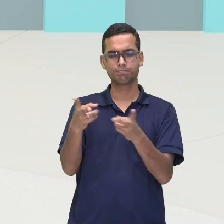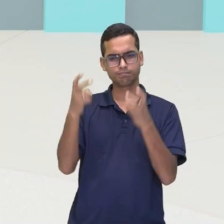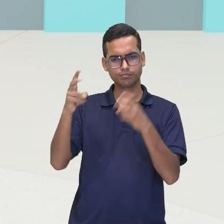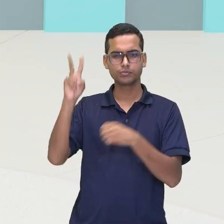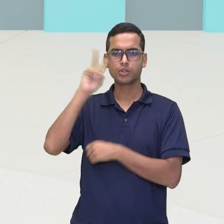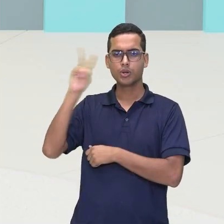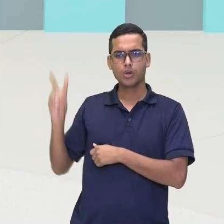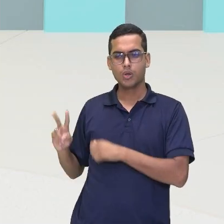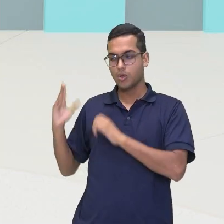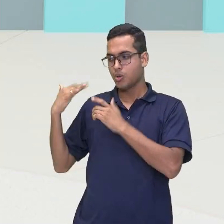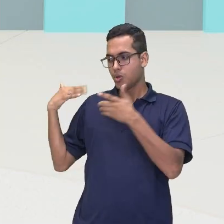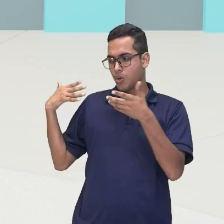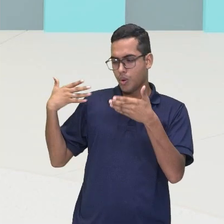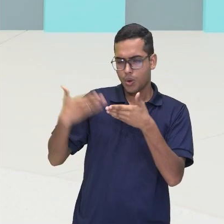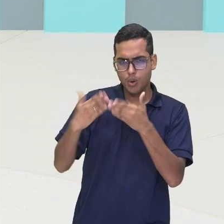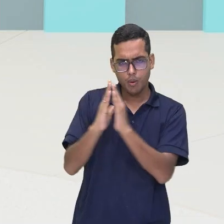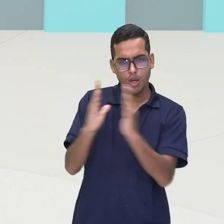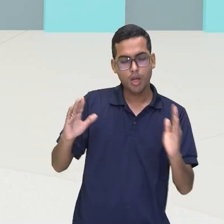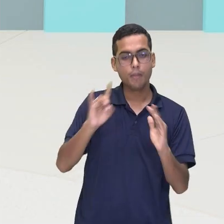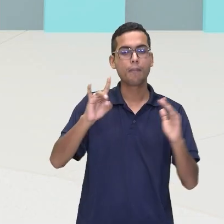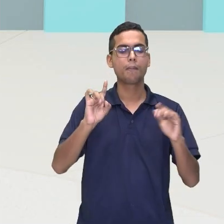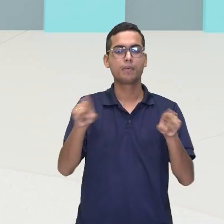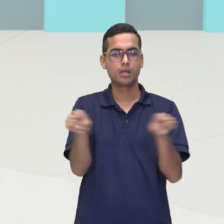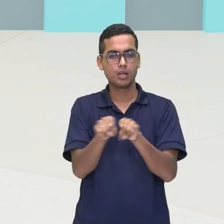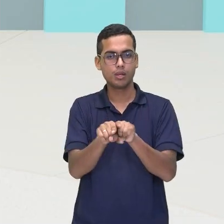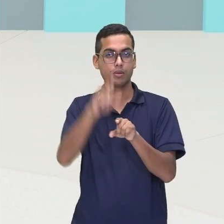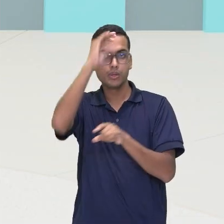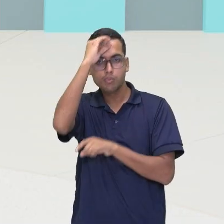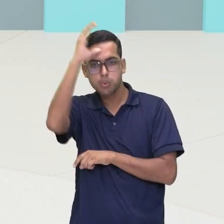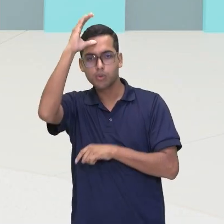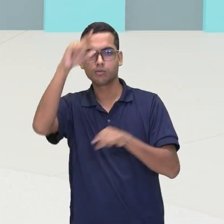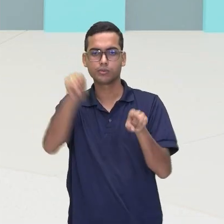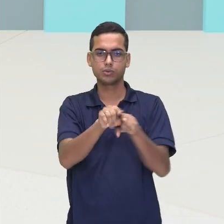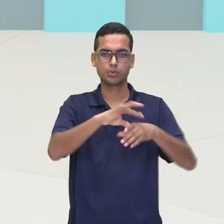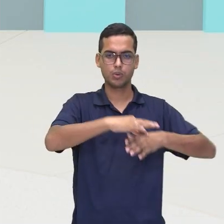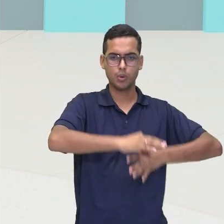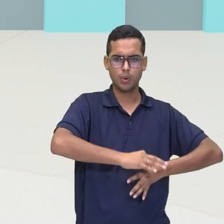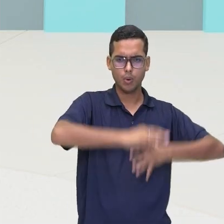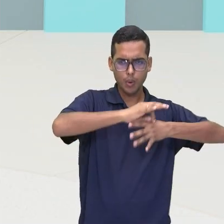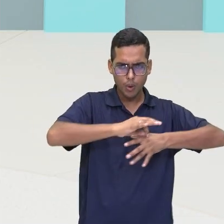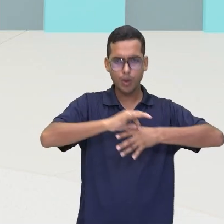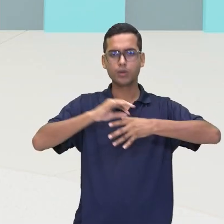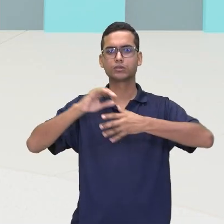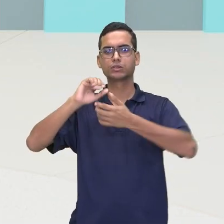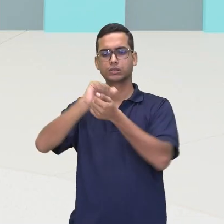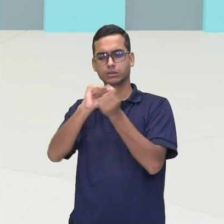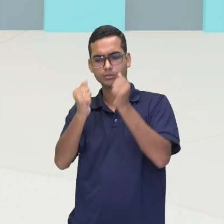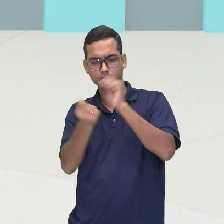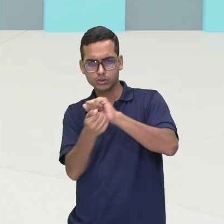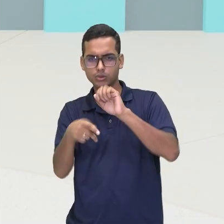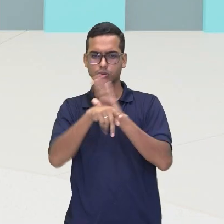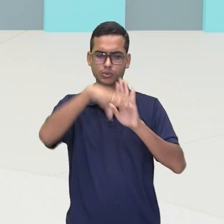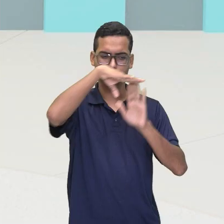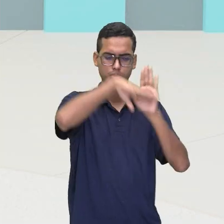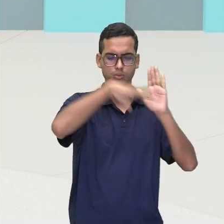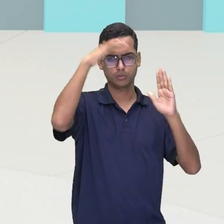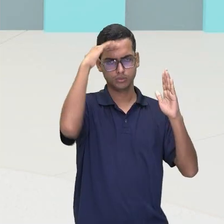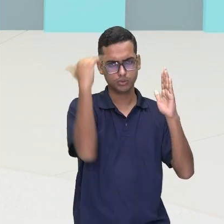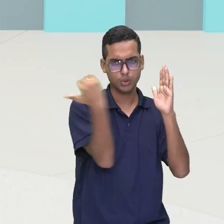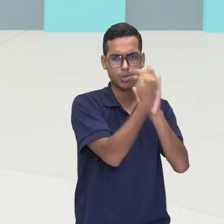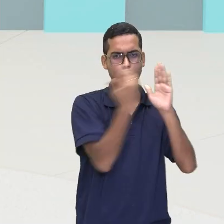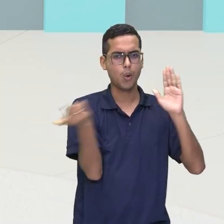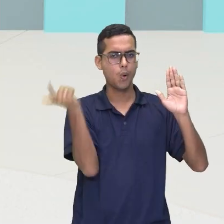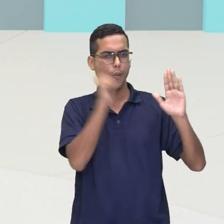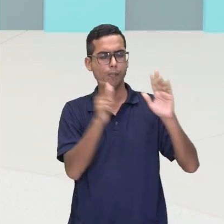trazer, sim, essa relação da carne enquanto algo que vai se moldando aos padrões. Como